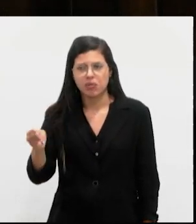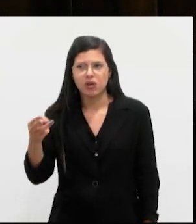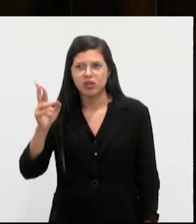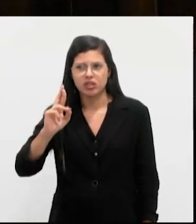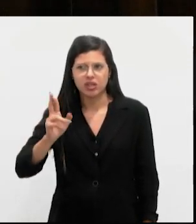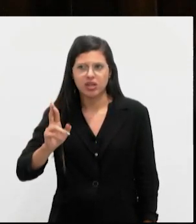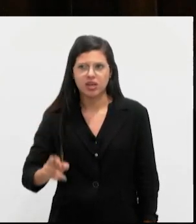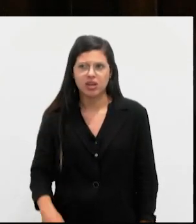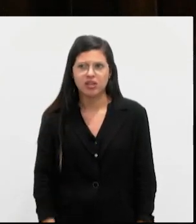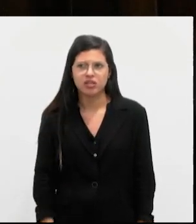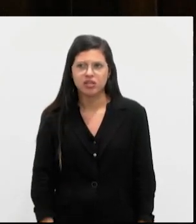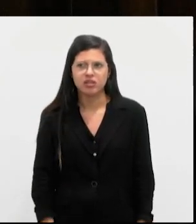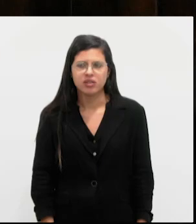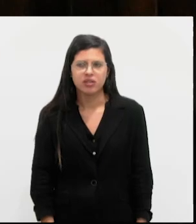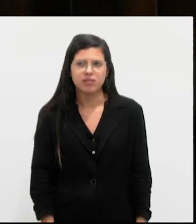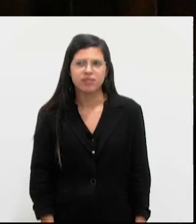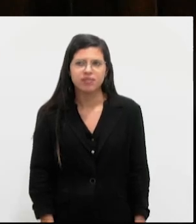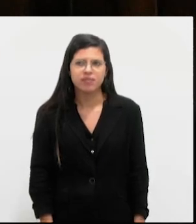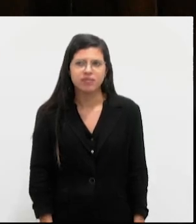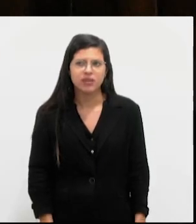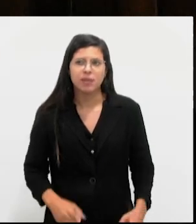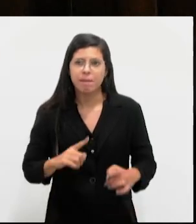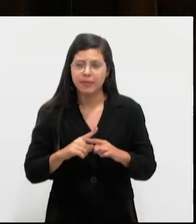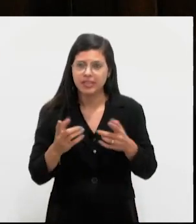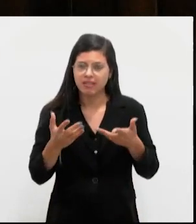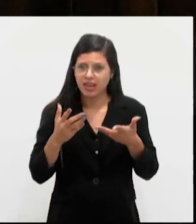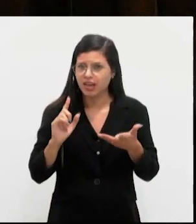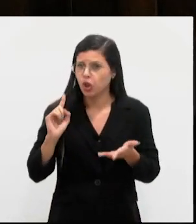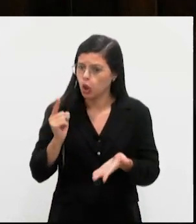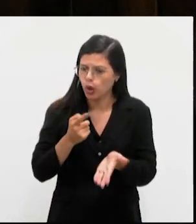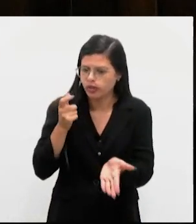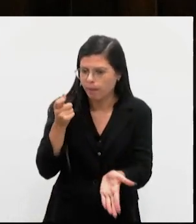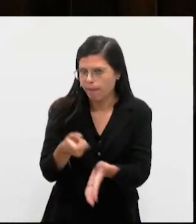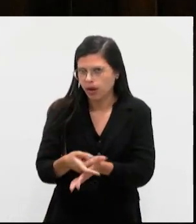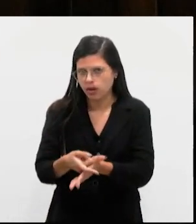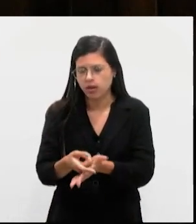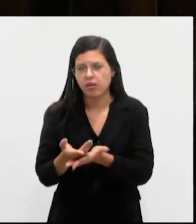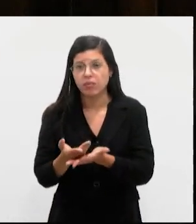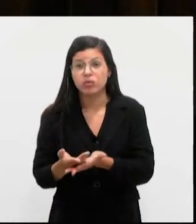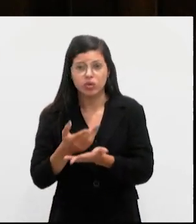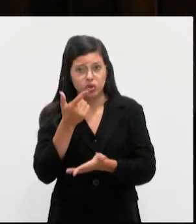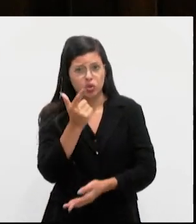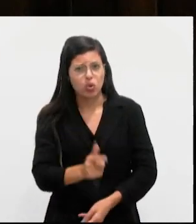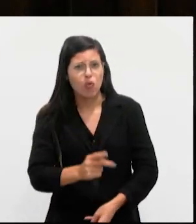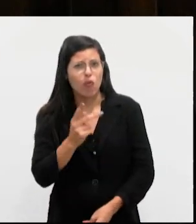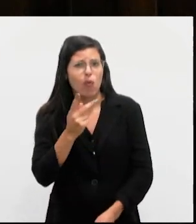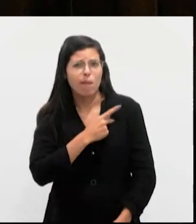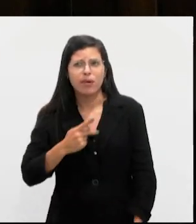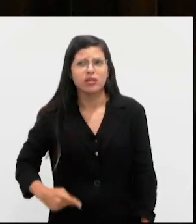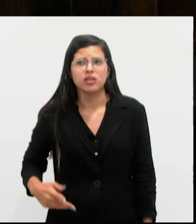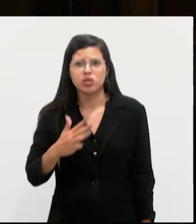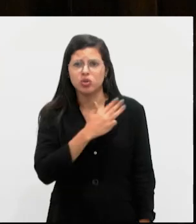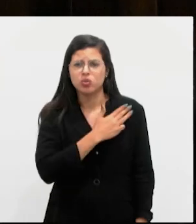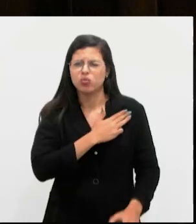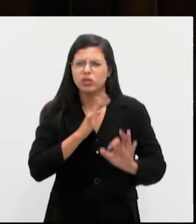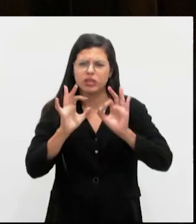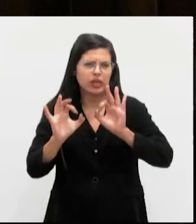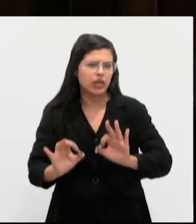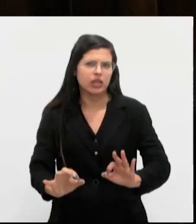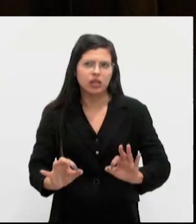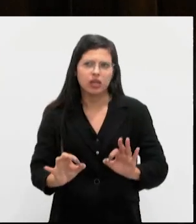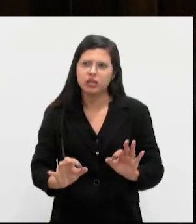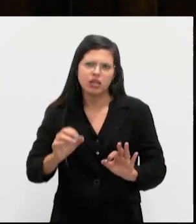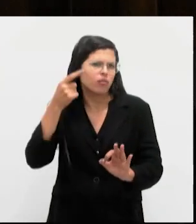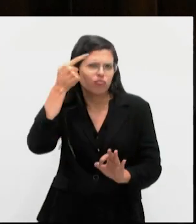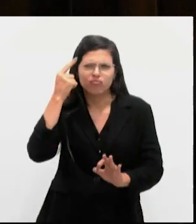reais. Mas ela quer que a gente pague por isso. Porque, repito, o presidente Lula, com certeza, não deve saber